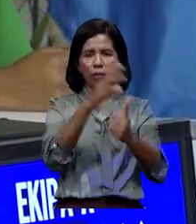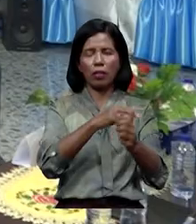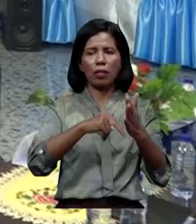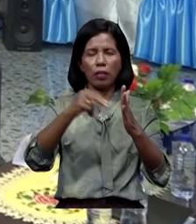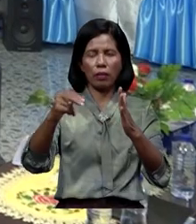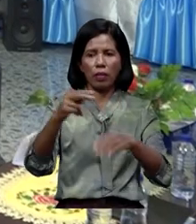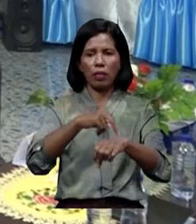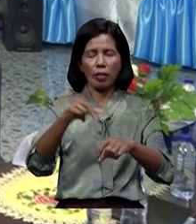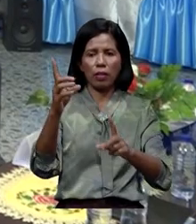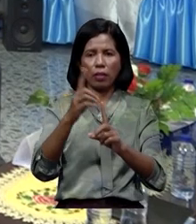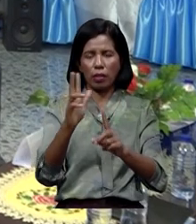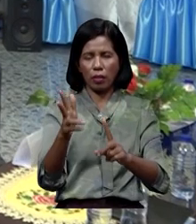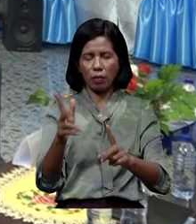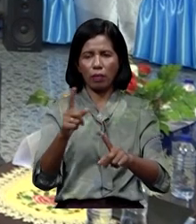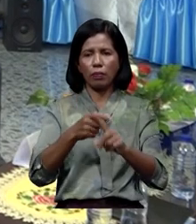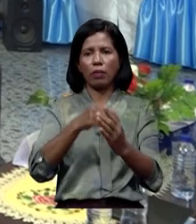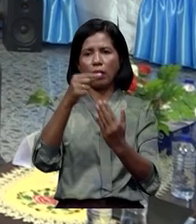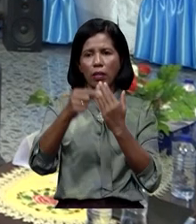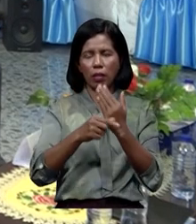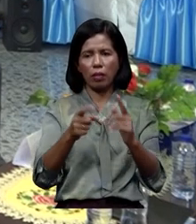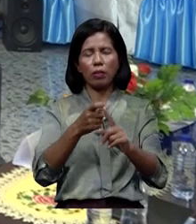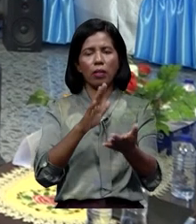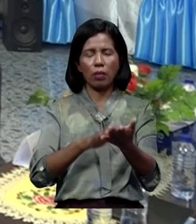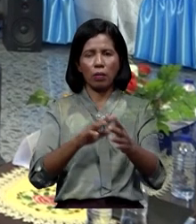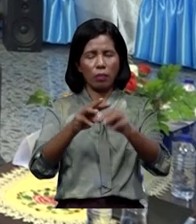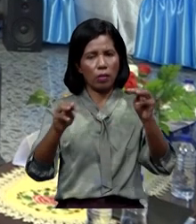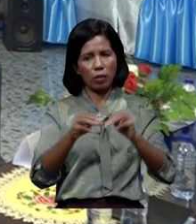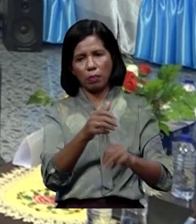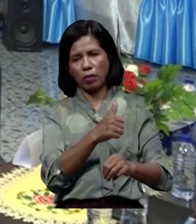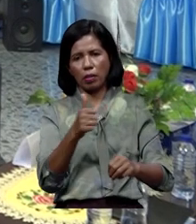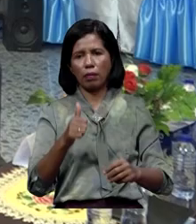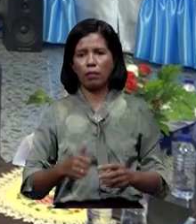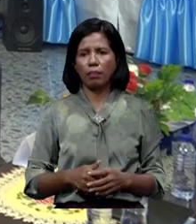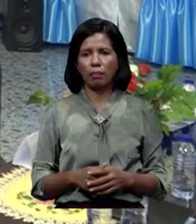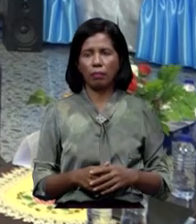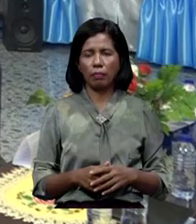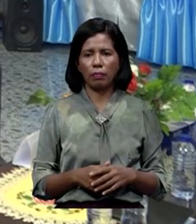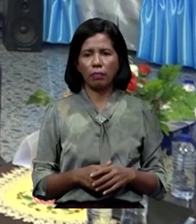nacional e a Lorong Tolulu fula em agosto, o escola Husi município Seluk, Lamberto da Silva, Ziemen.